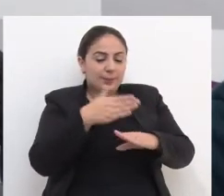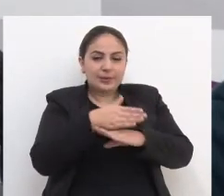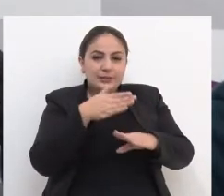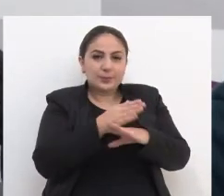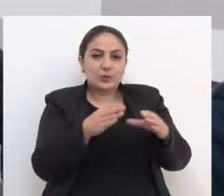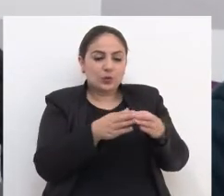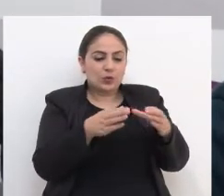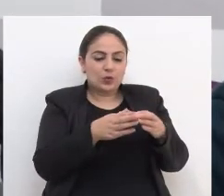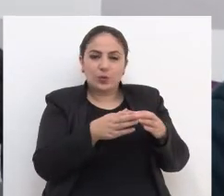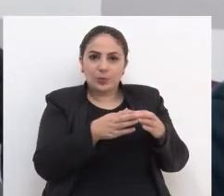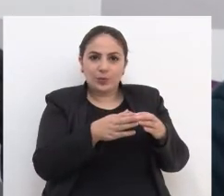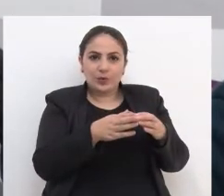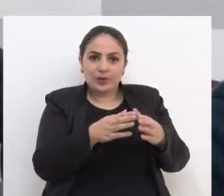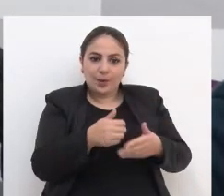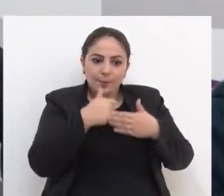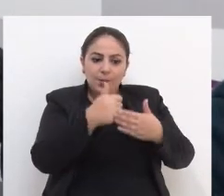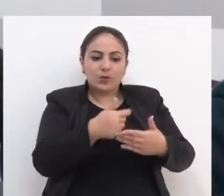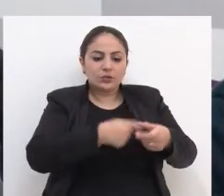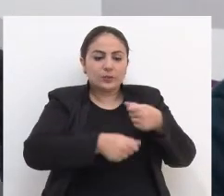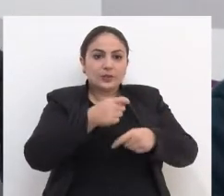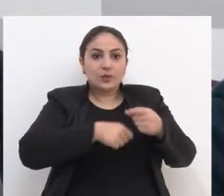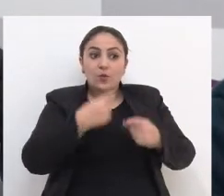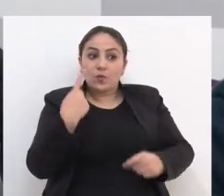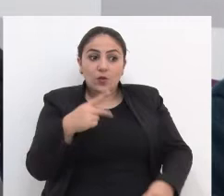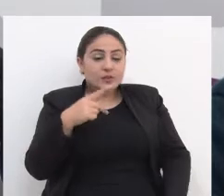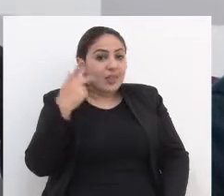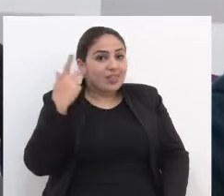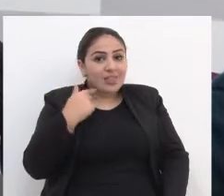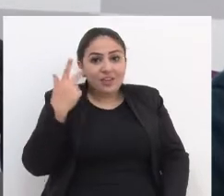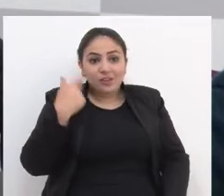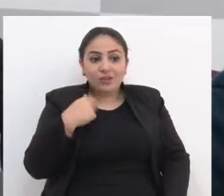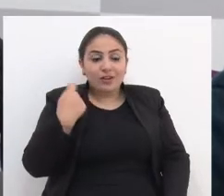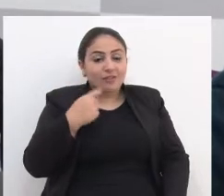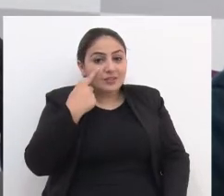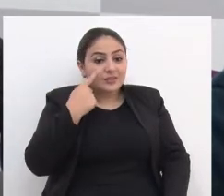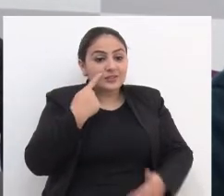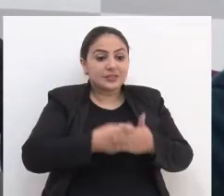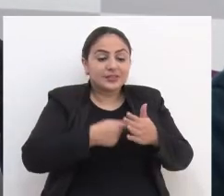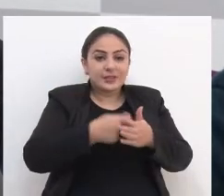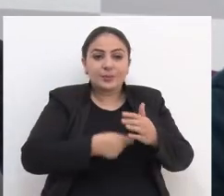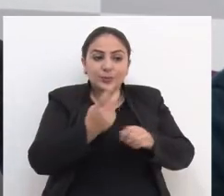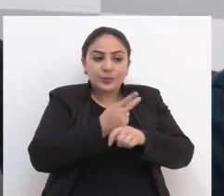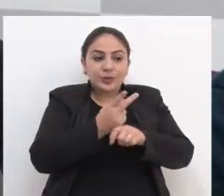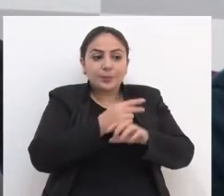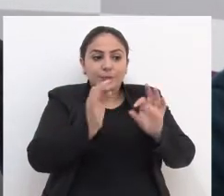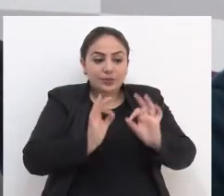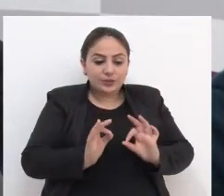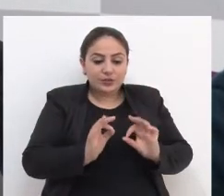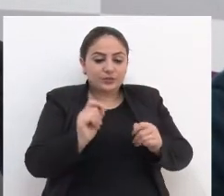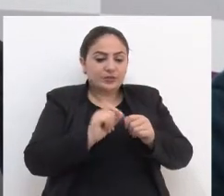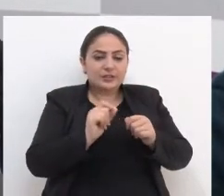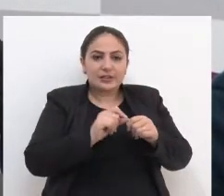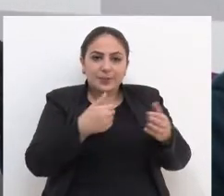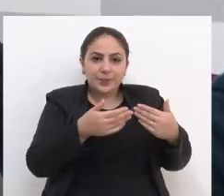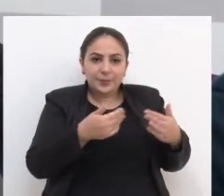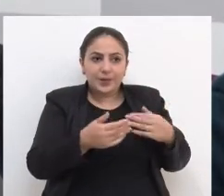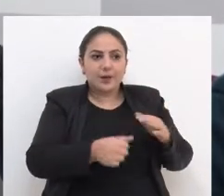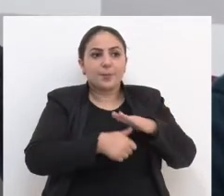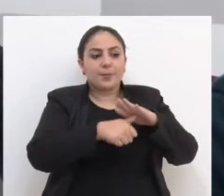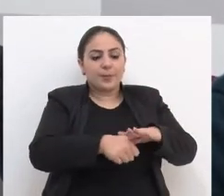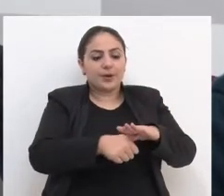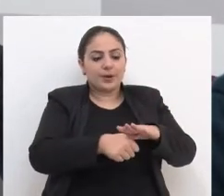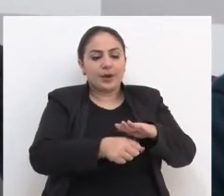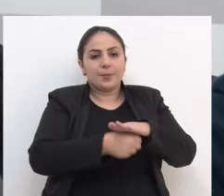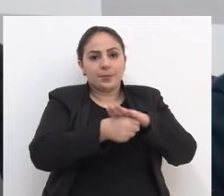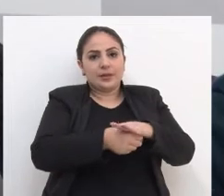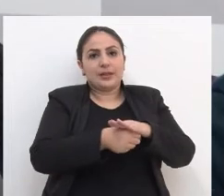um grupo que apoia a administração, naturalmente você tem que estar por dentro dos projetos, tem que fazer esse diálogo e tem que apoiar as